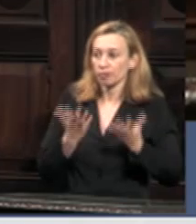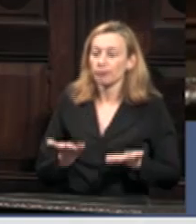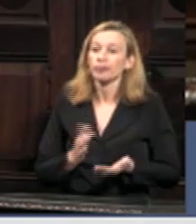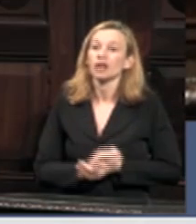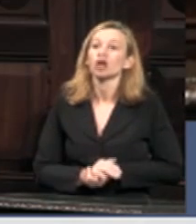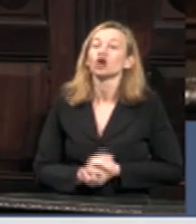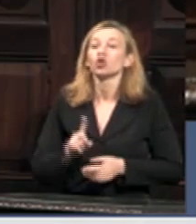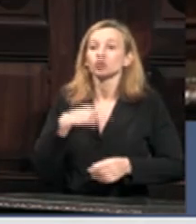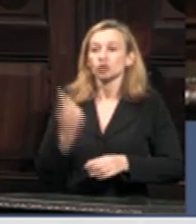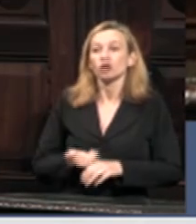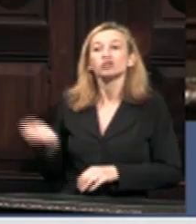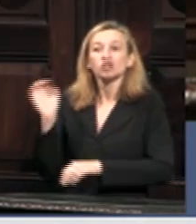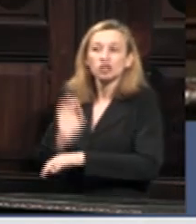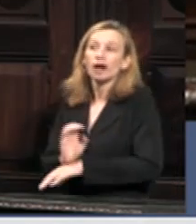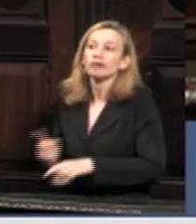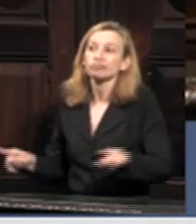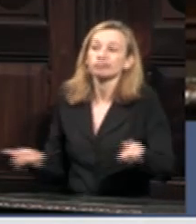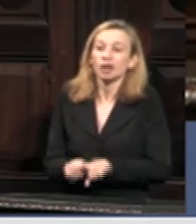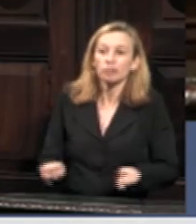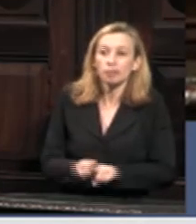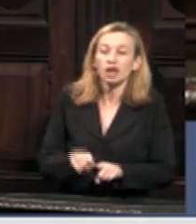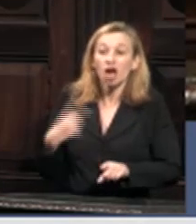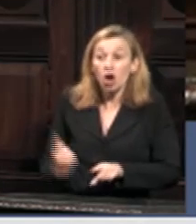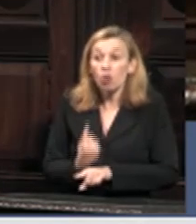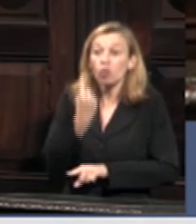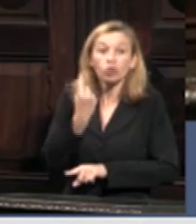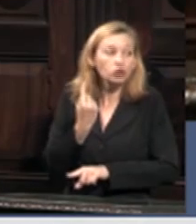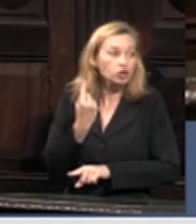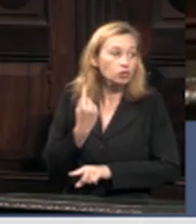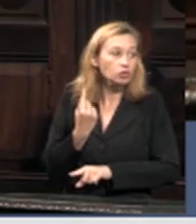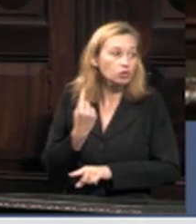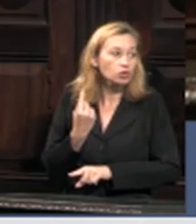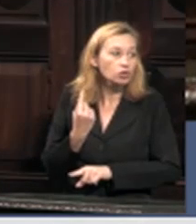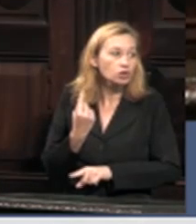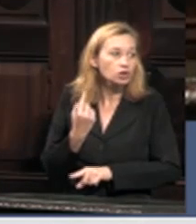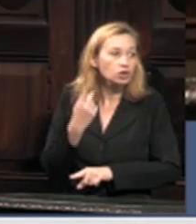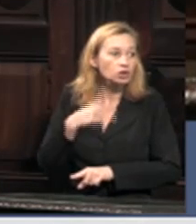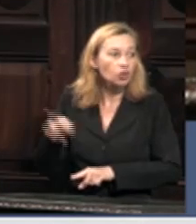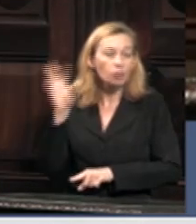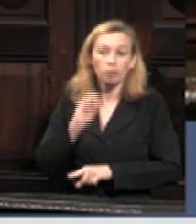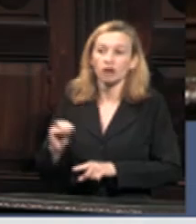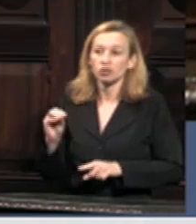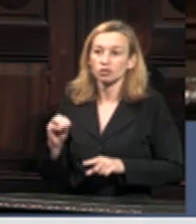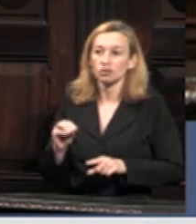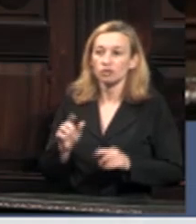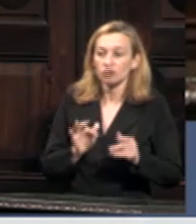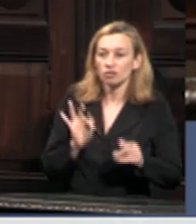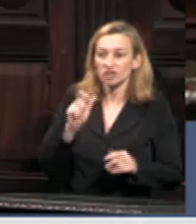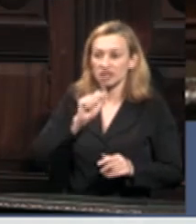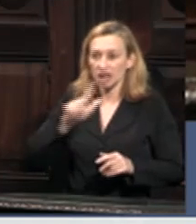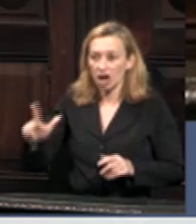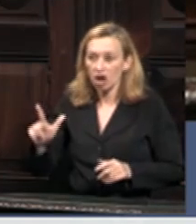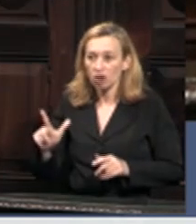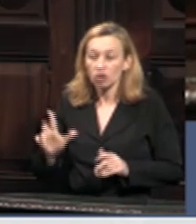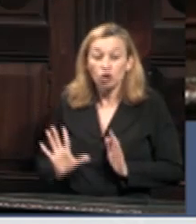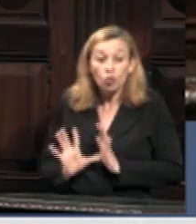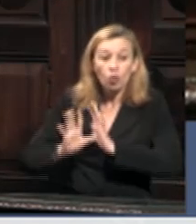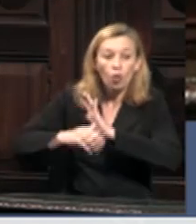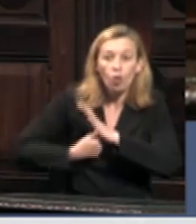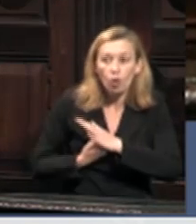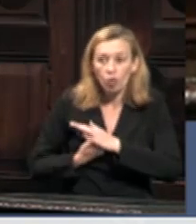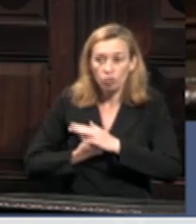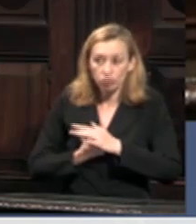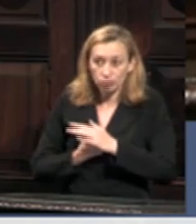também é o único da federação sob égide de um plano de recuperação fiscal. Um rombo nas contas